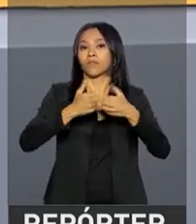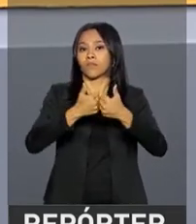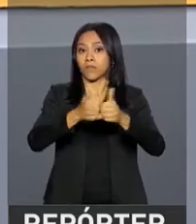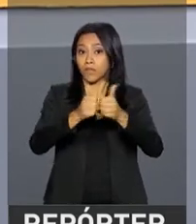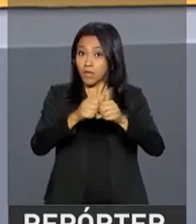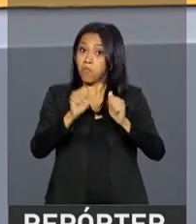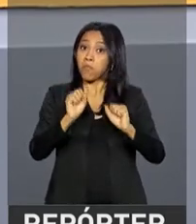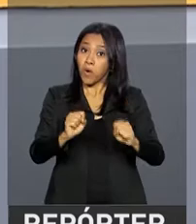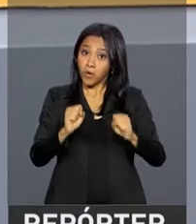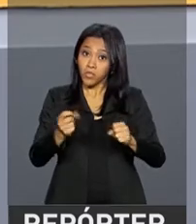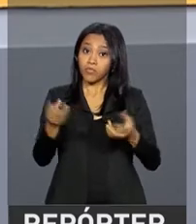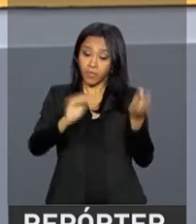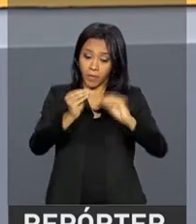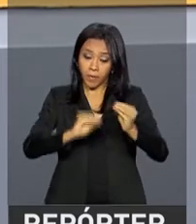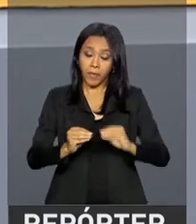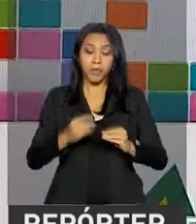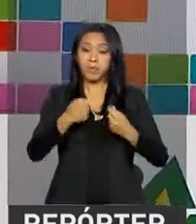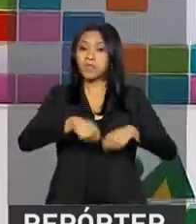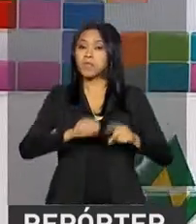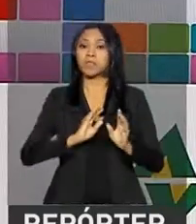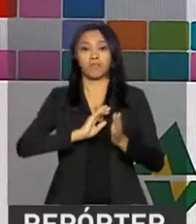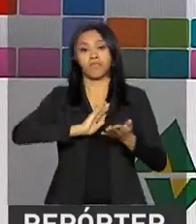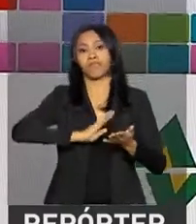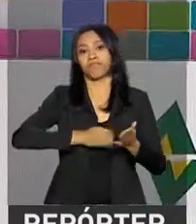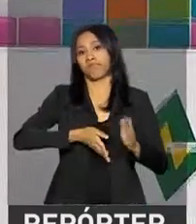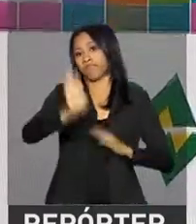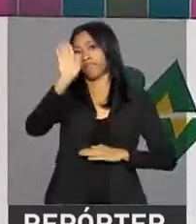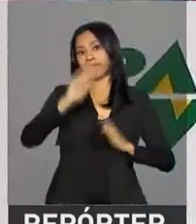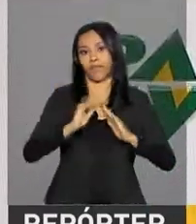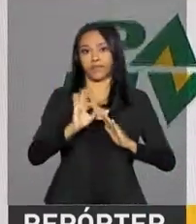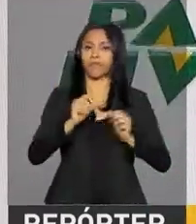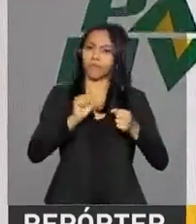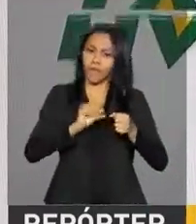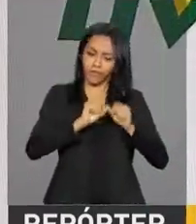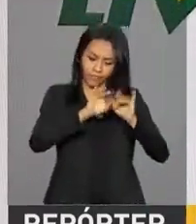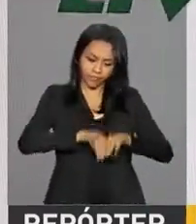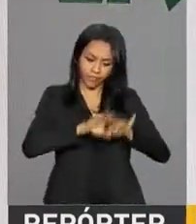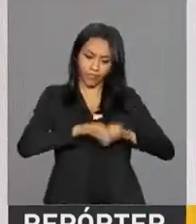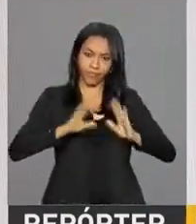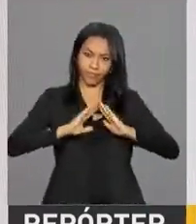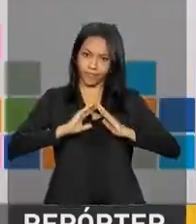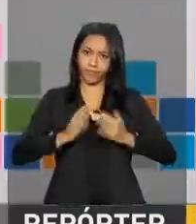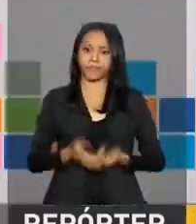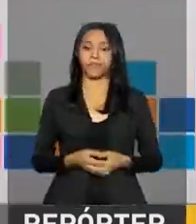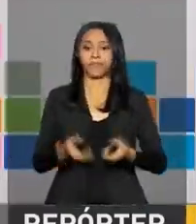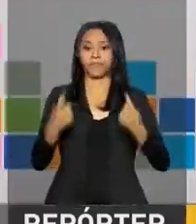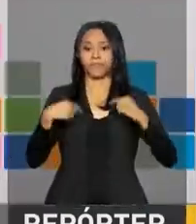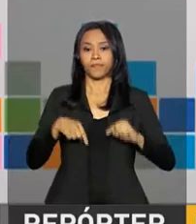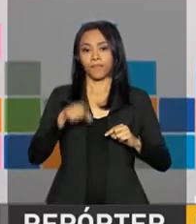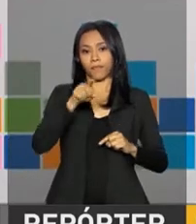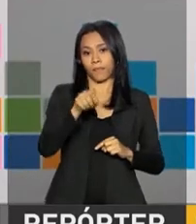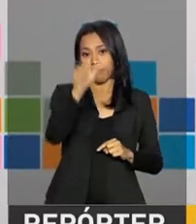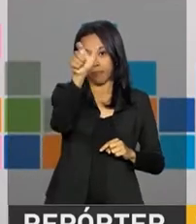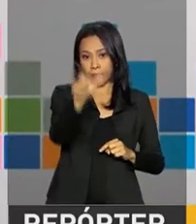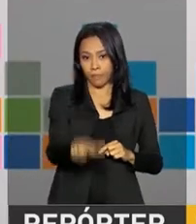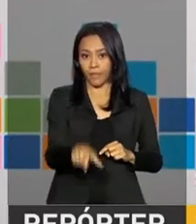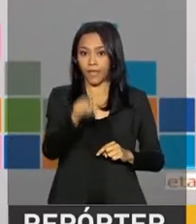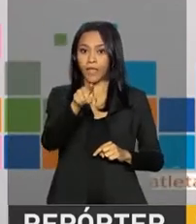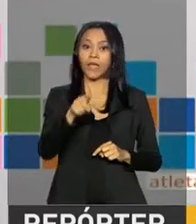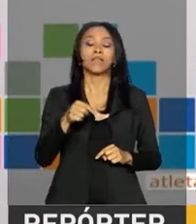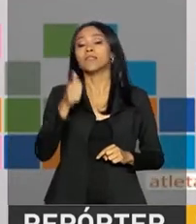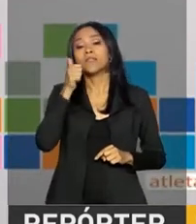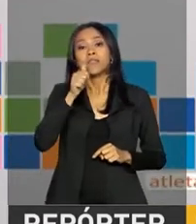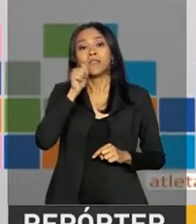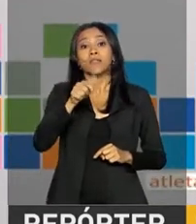sem sair de casa ao acessar o site um convite a para atleta olímpica lorena